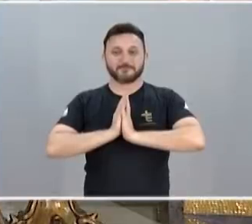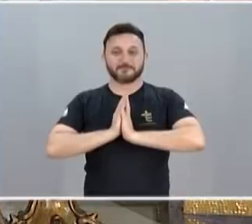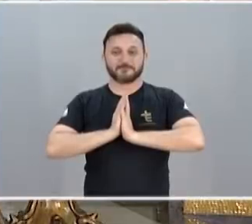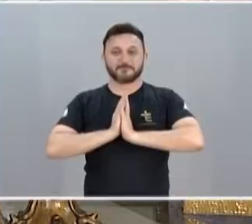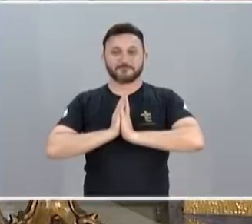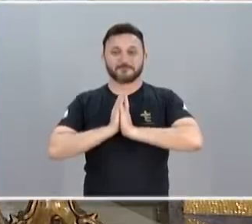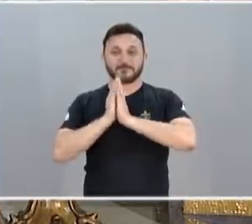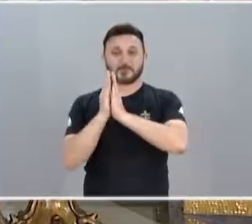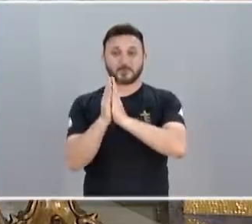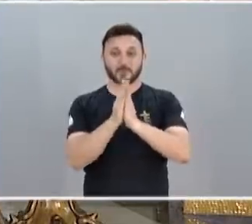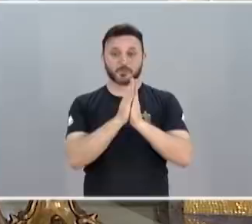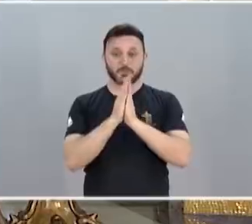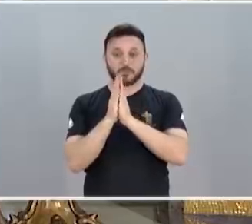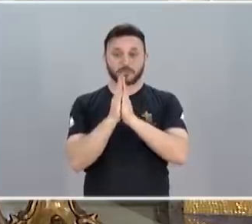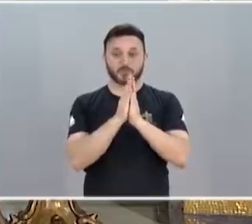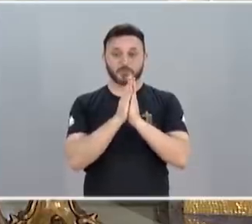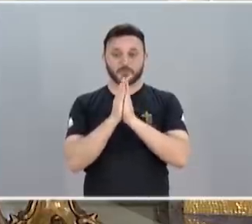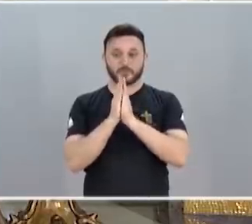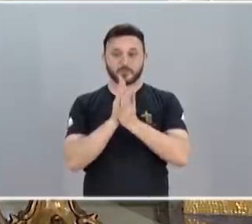amém. Oremos.